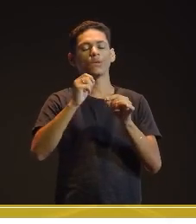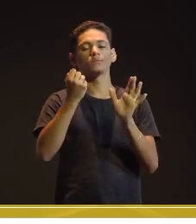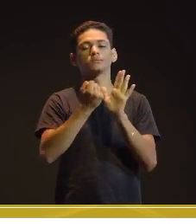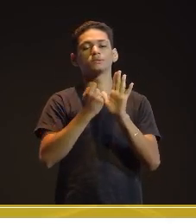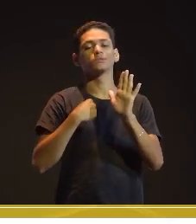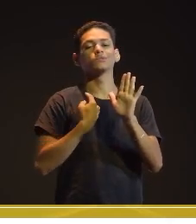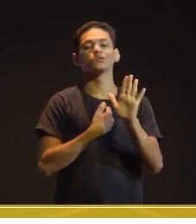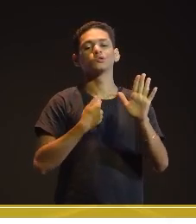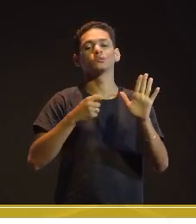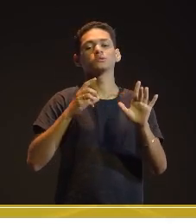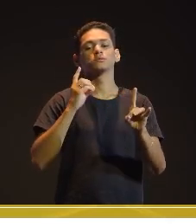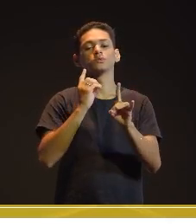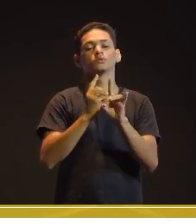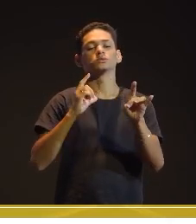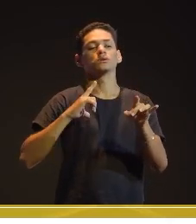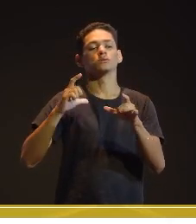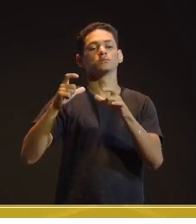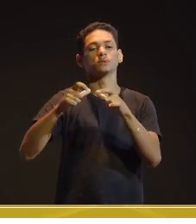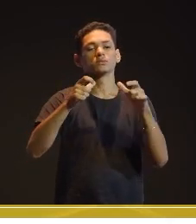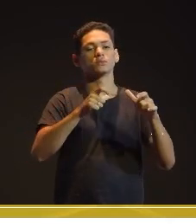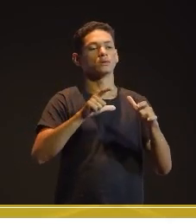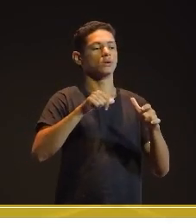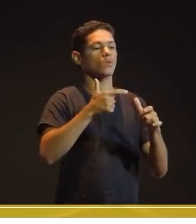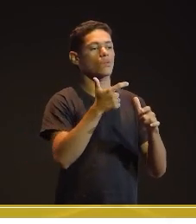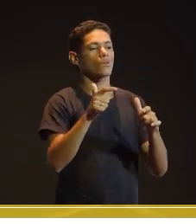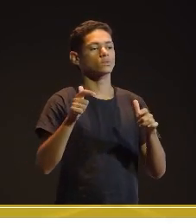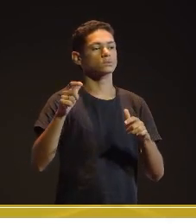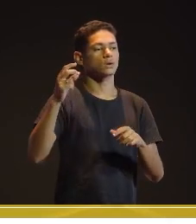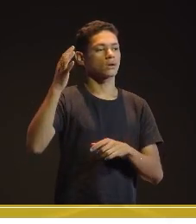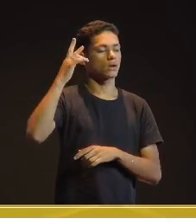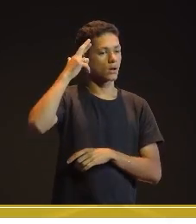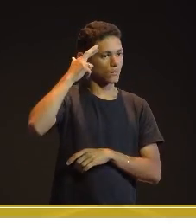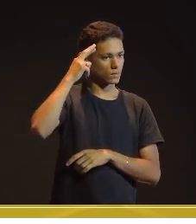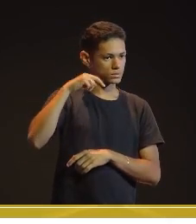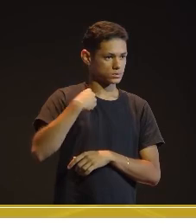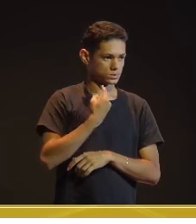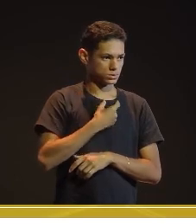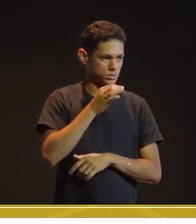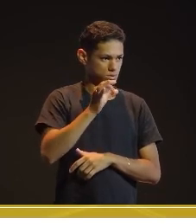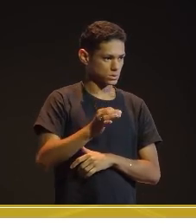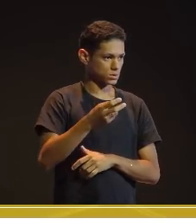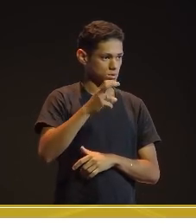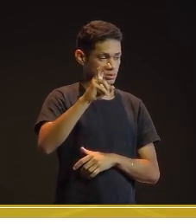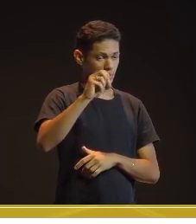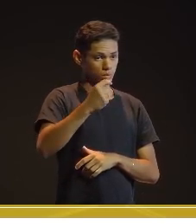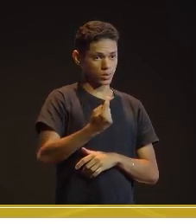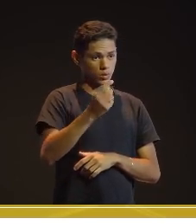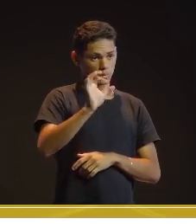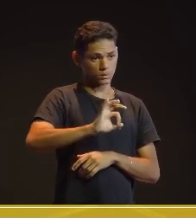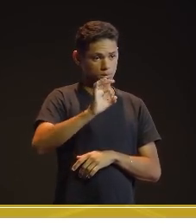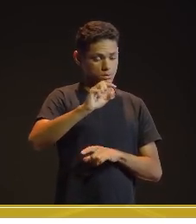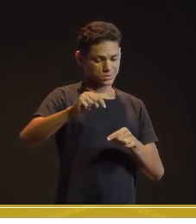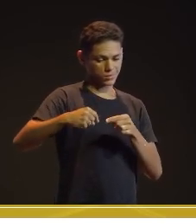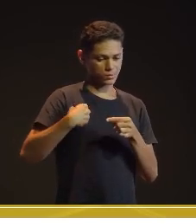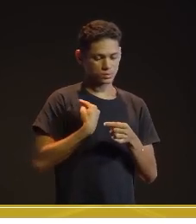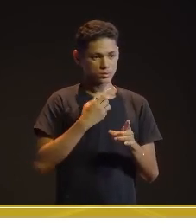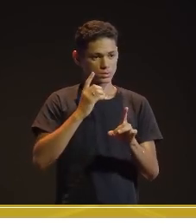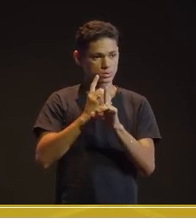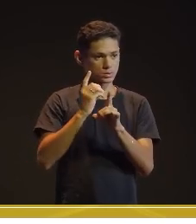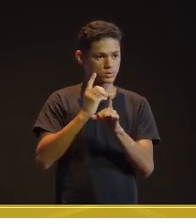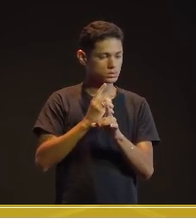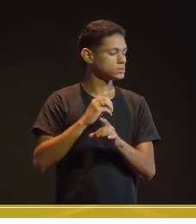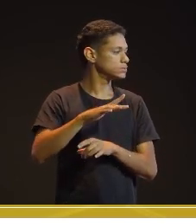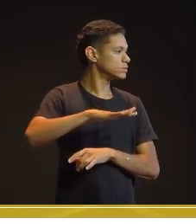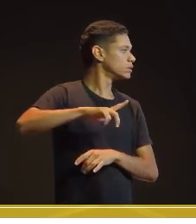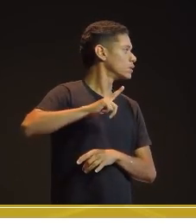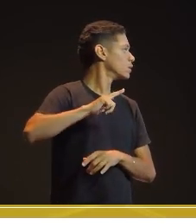identifica por equipamento? Isso traz uma outra reflexão para a gente. 51% dos desafios que a gente encontra na manutenção